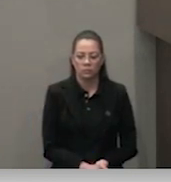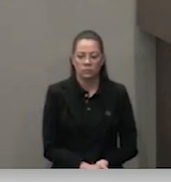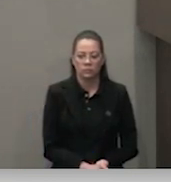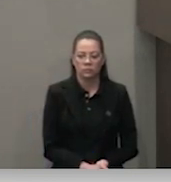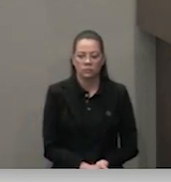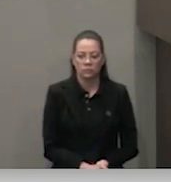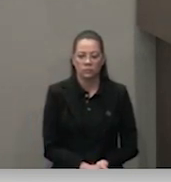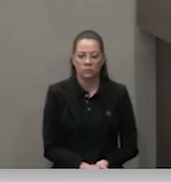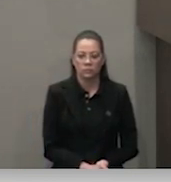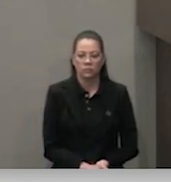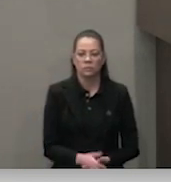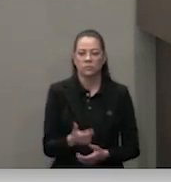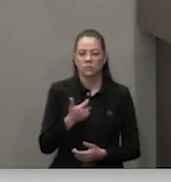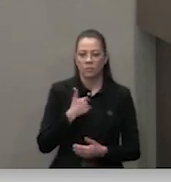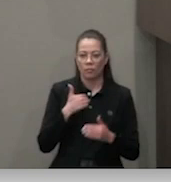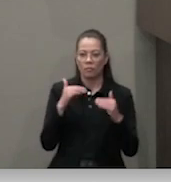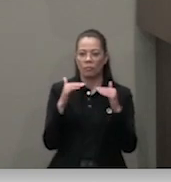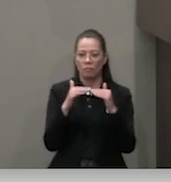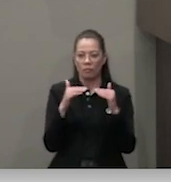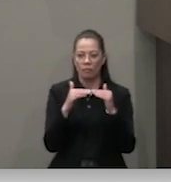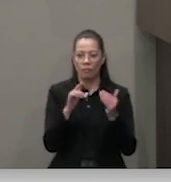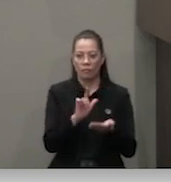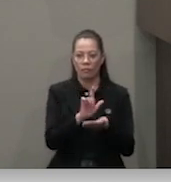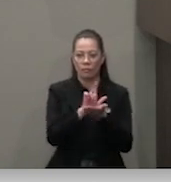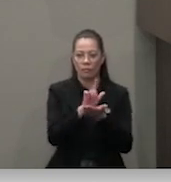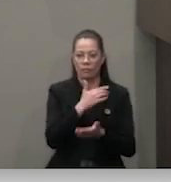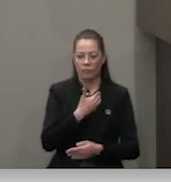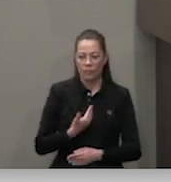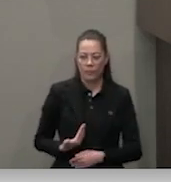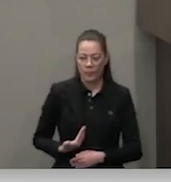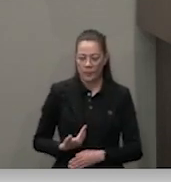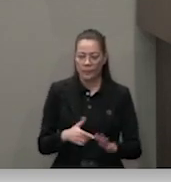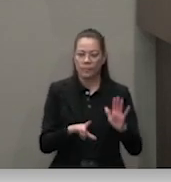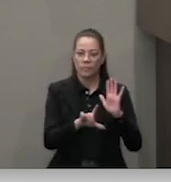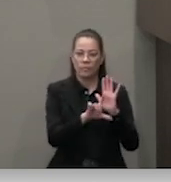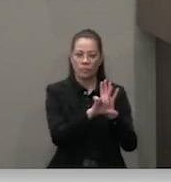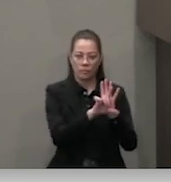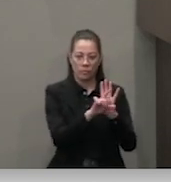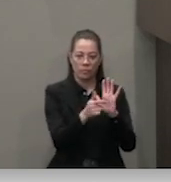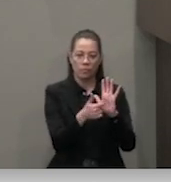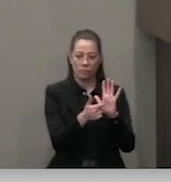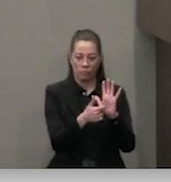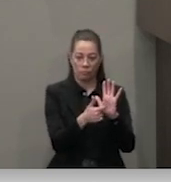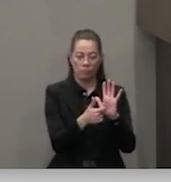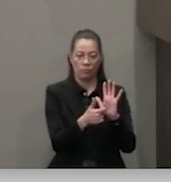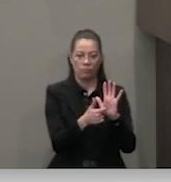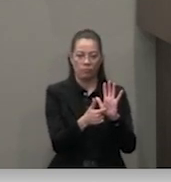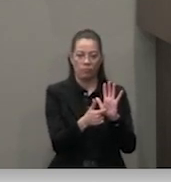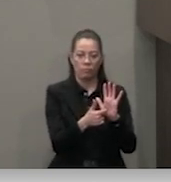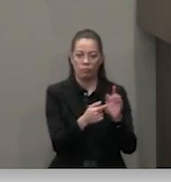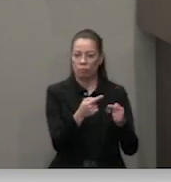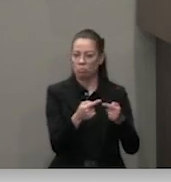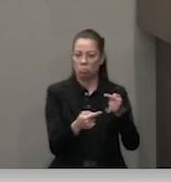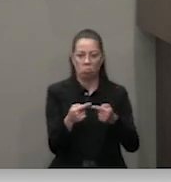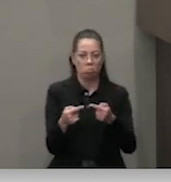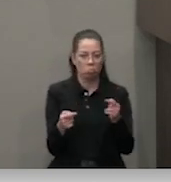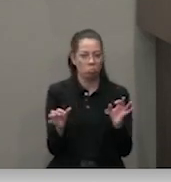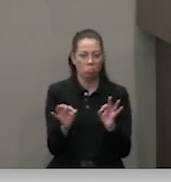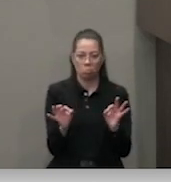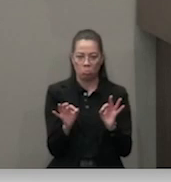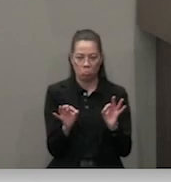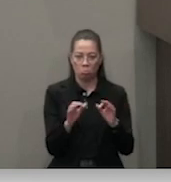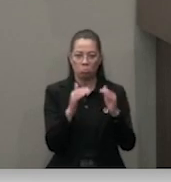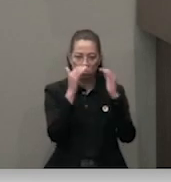trabalhista eu vou concordar com o líder do governo lei não se discute tem que